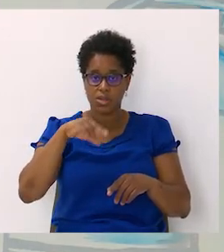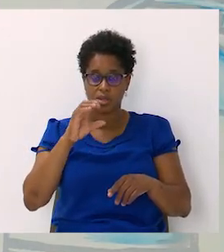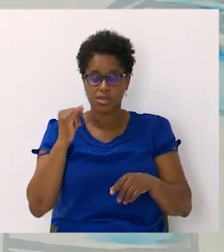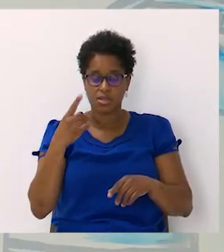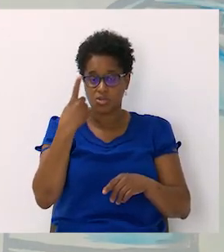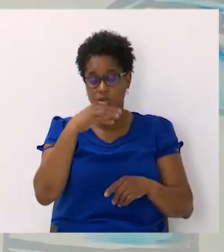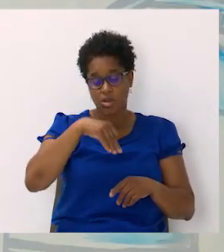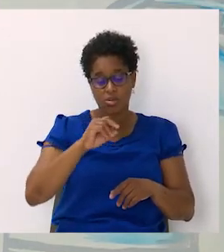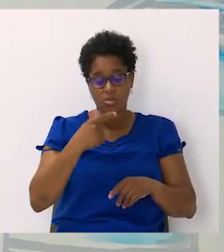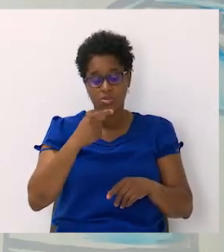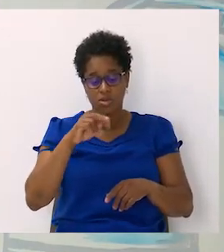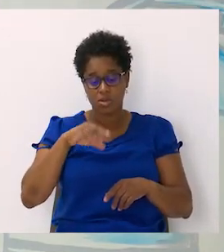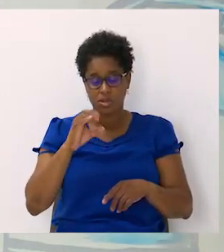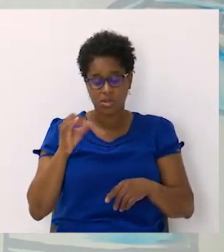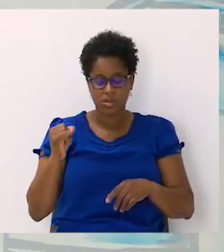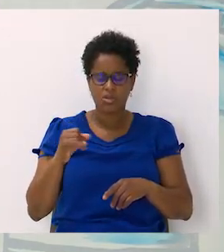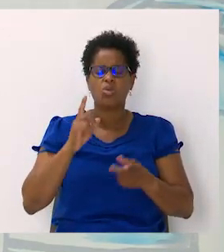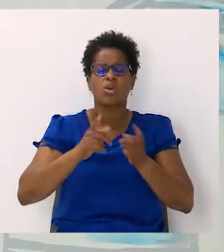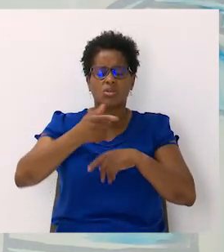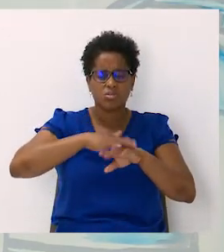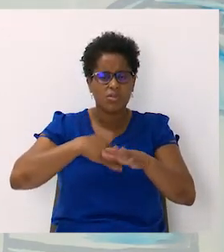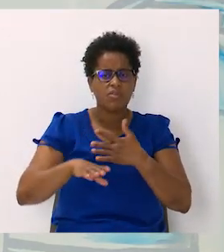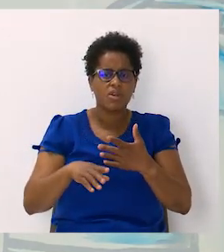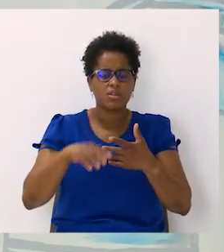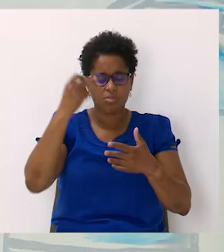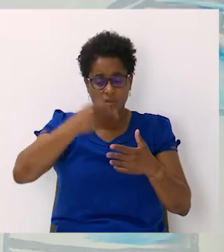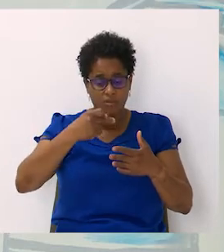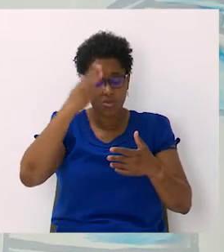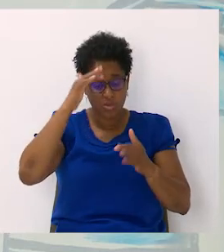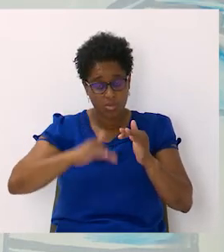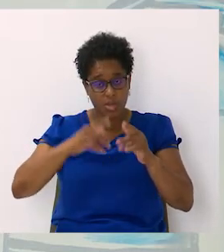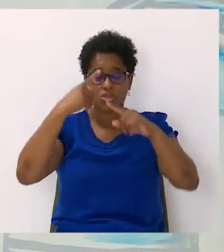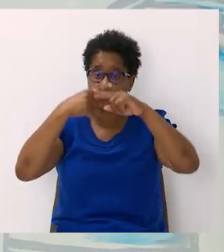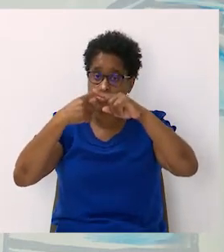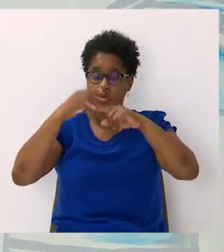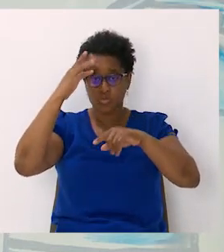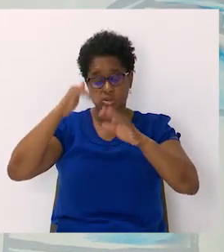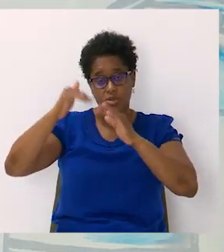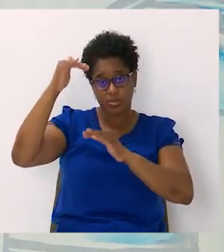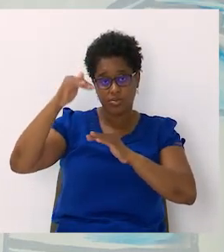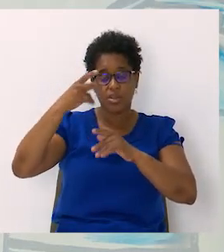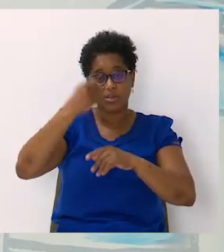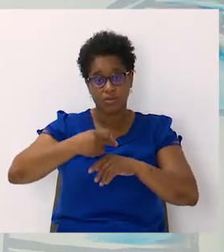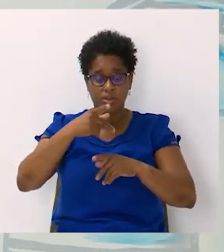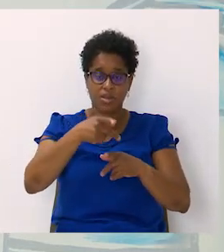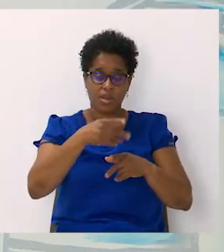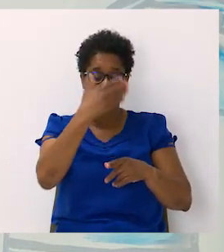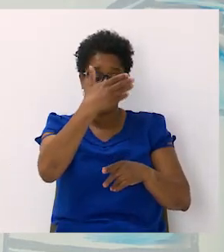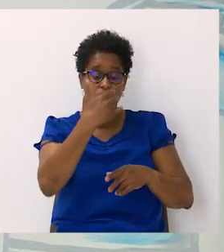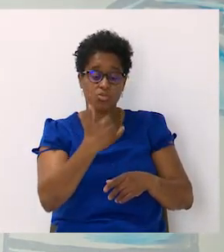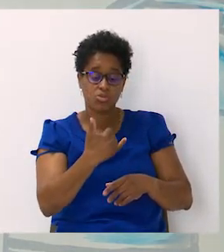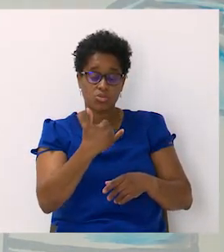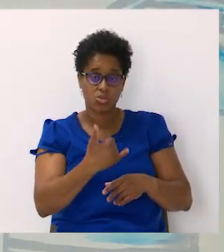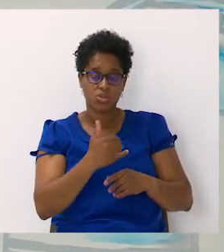uma potência. O que é que vamos fazer? Vamos manter a base e vamos multiplicar os expoentes. Ficamos com